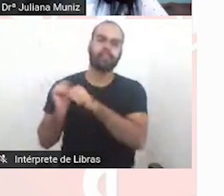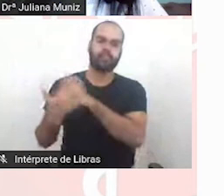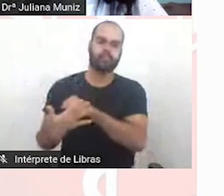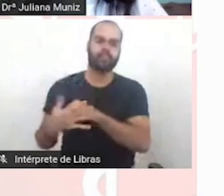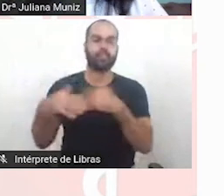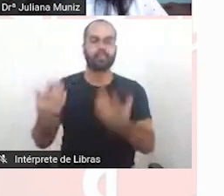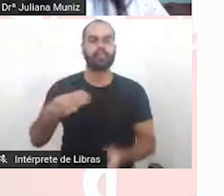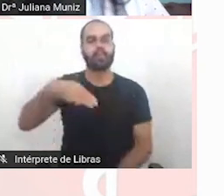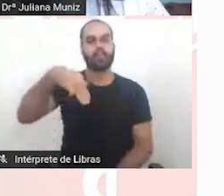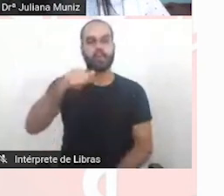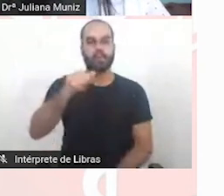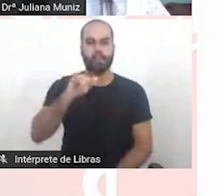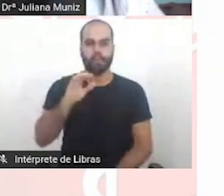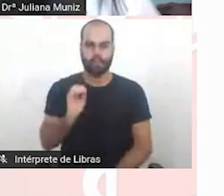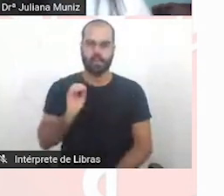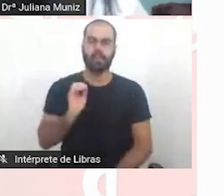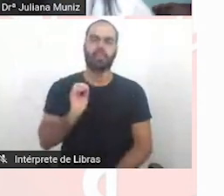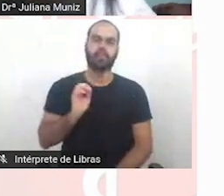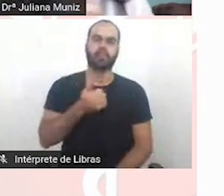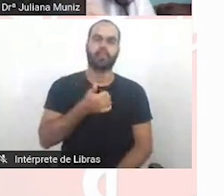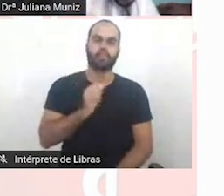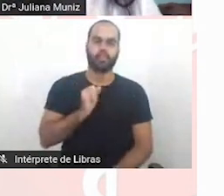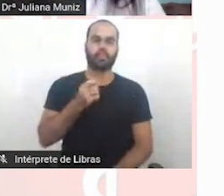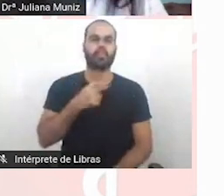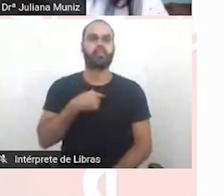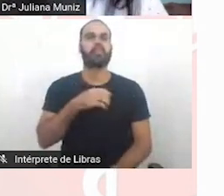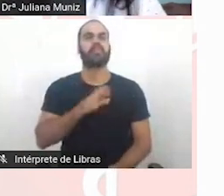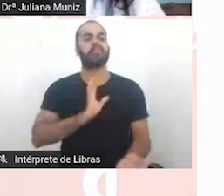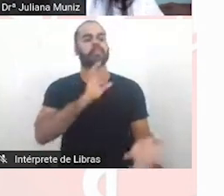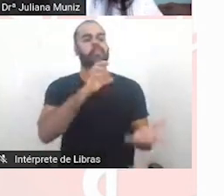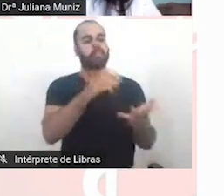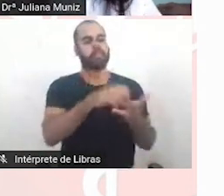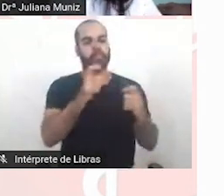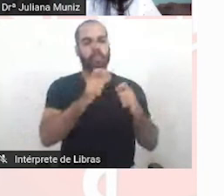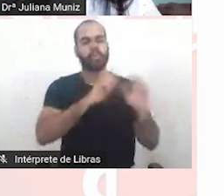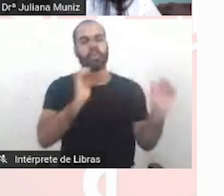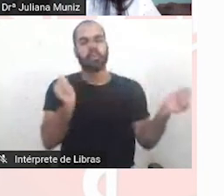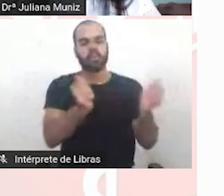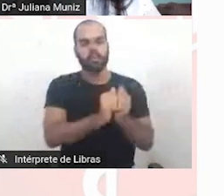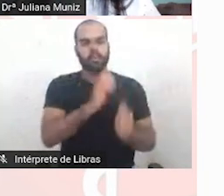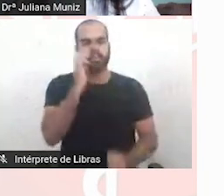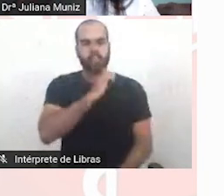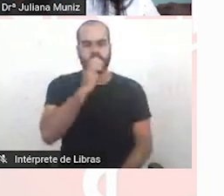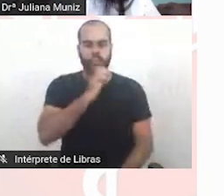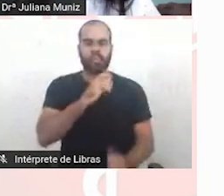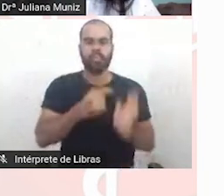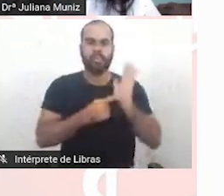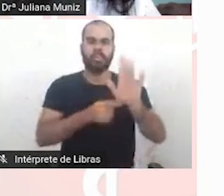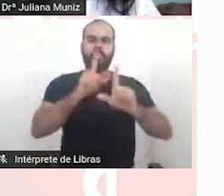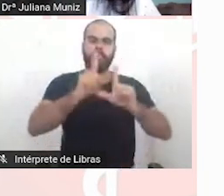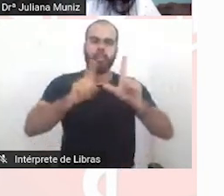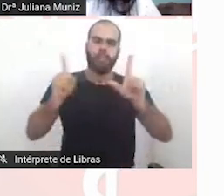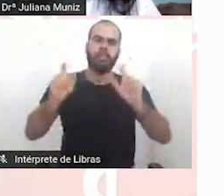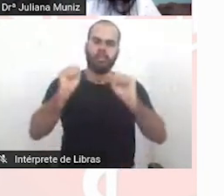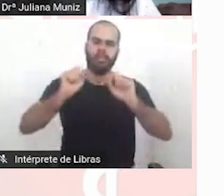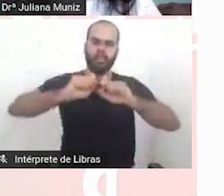de maio, a AMIB, Sociedade Brasileira de Infectologia, se juntaram e fizeram esse consenso para mostrar. Podem ampliar essa tabela